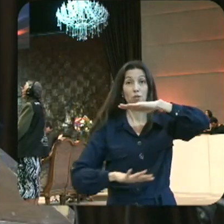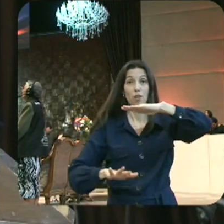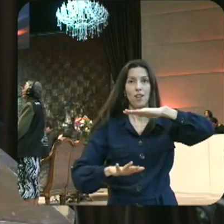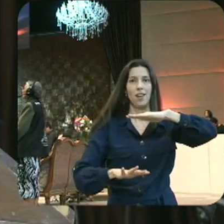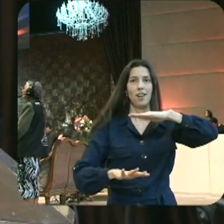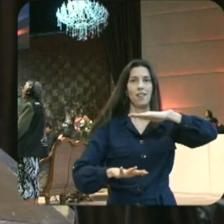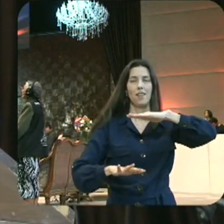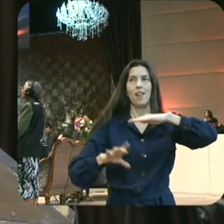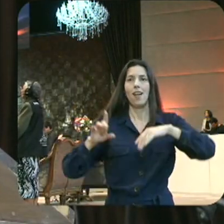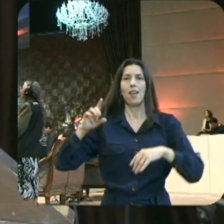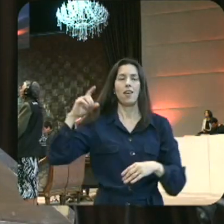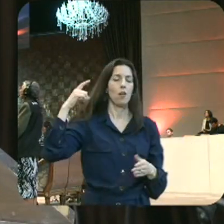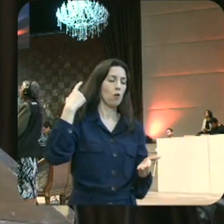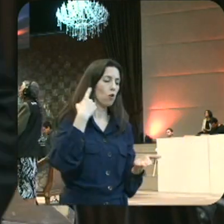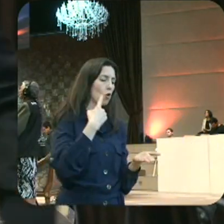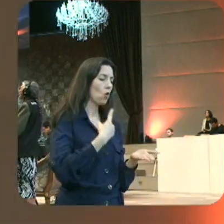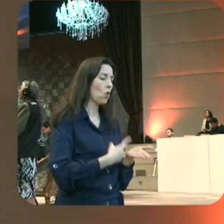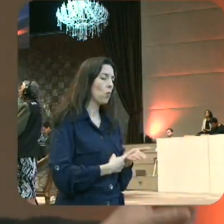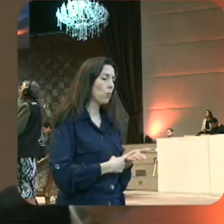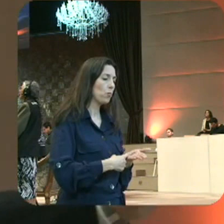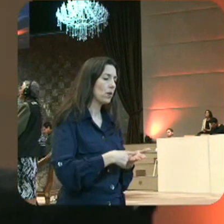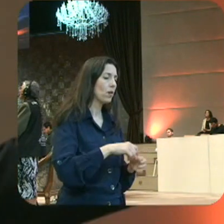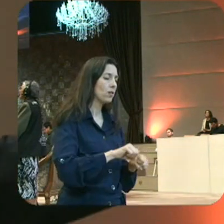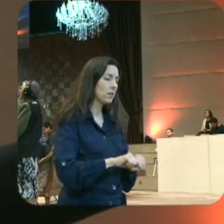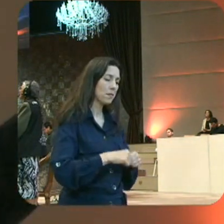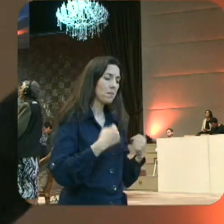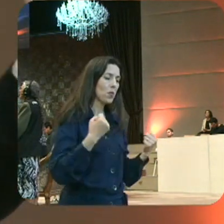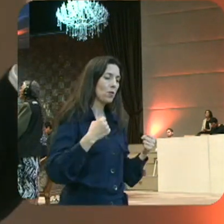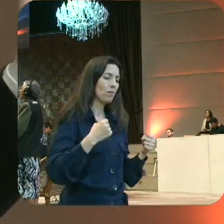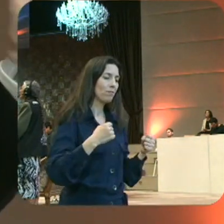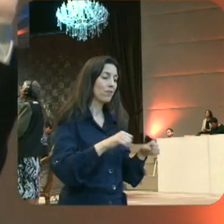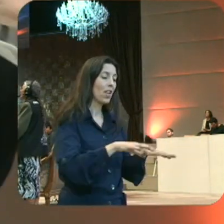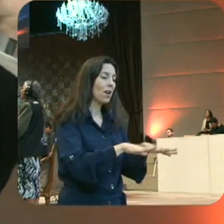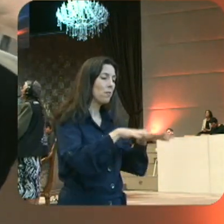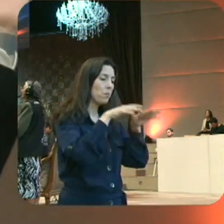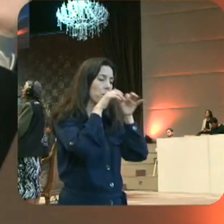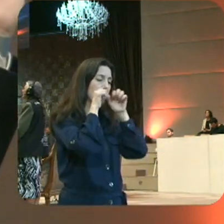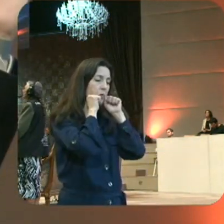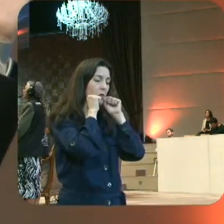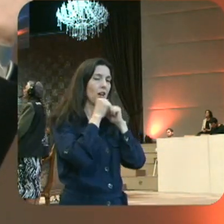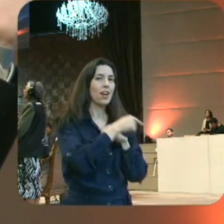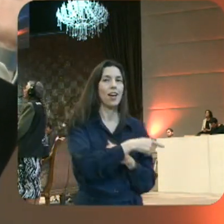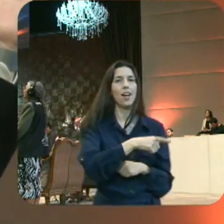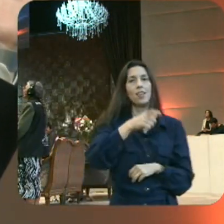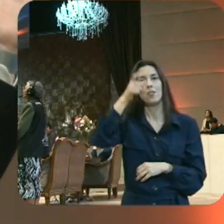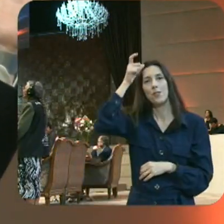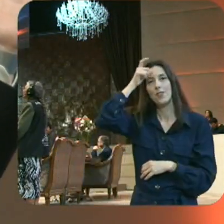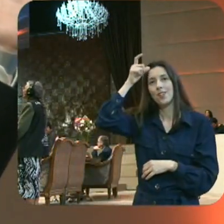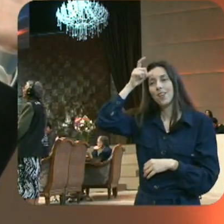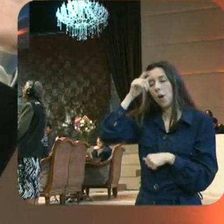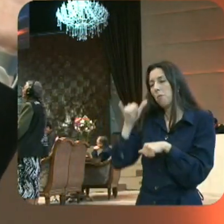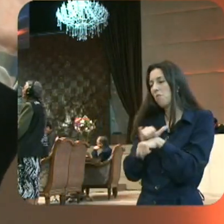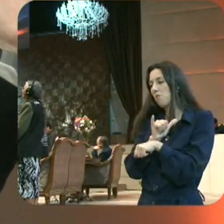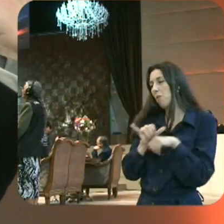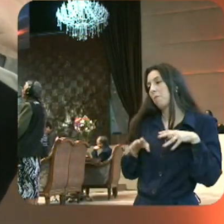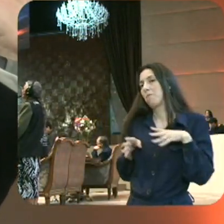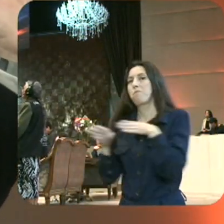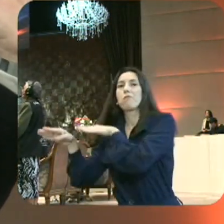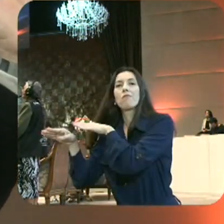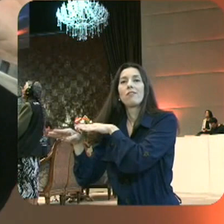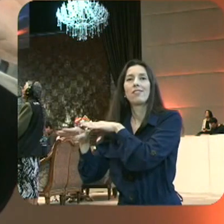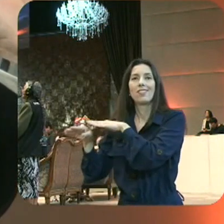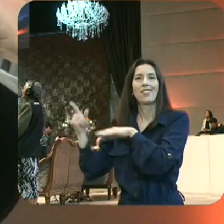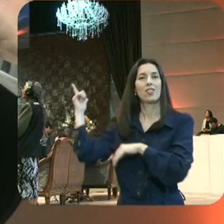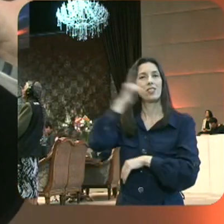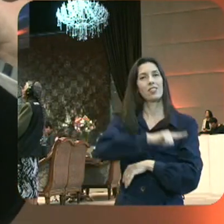da vida, está entendendo? A grana é um pedacinho, é a vida, primeiro Deus na vida, é um ralo